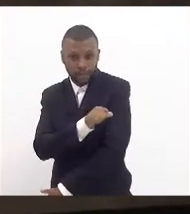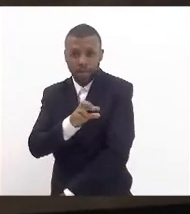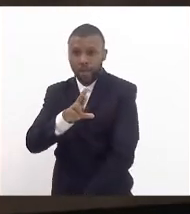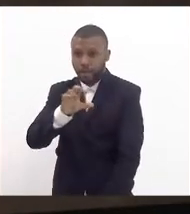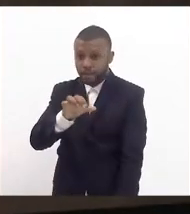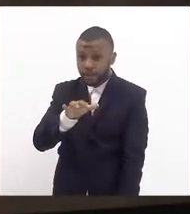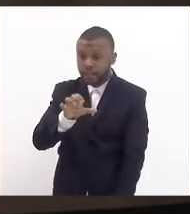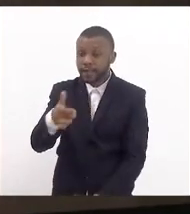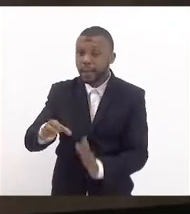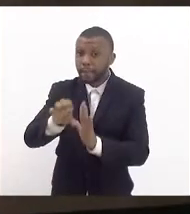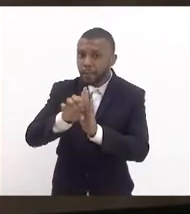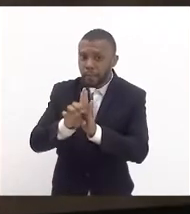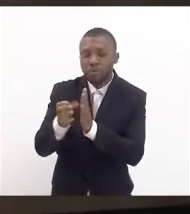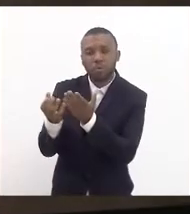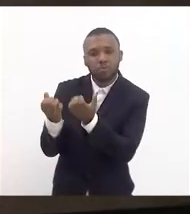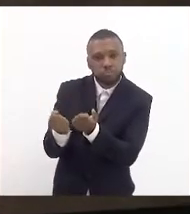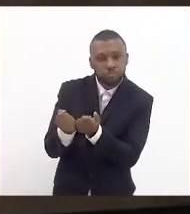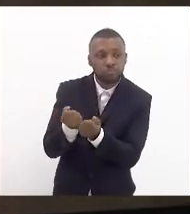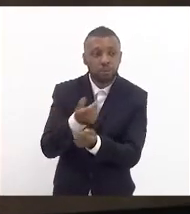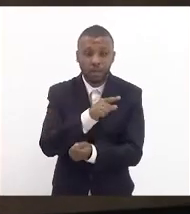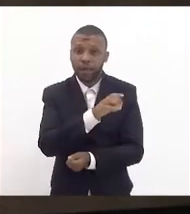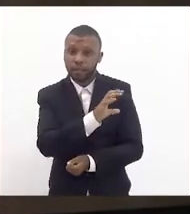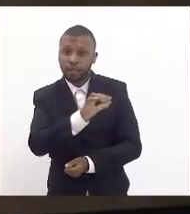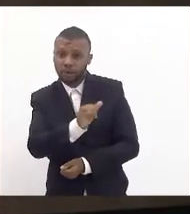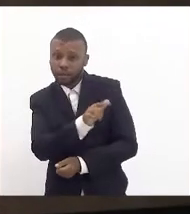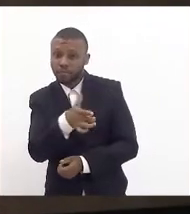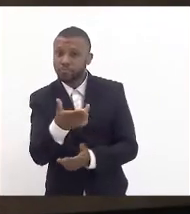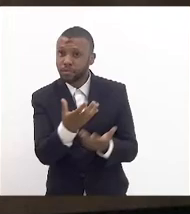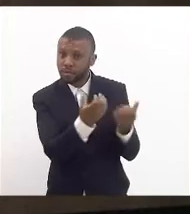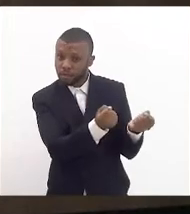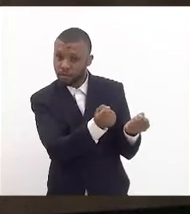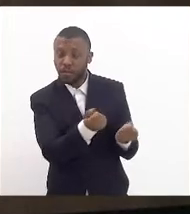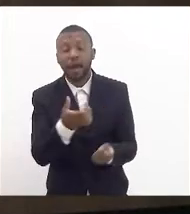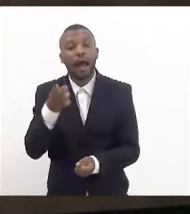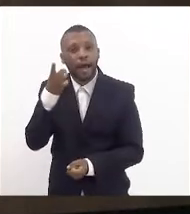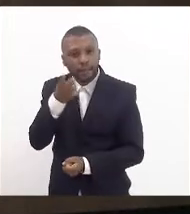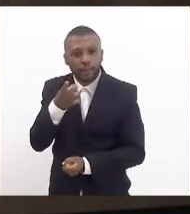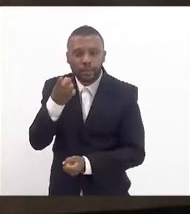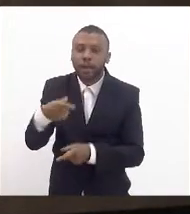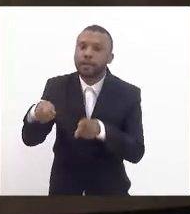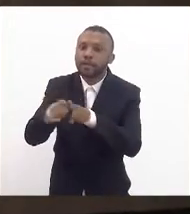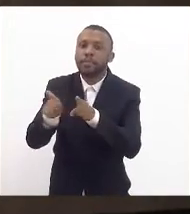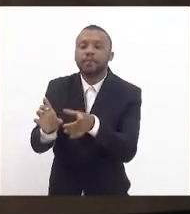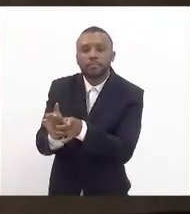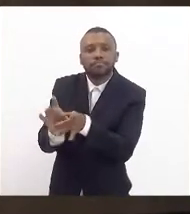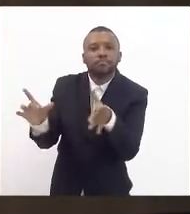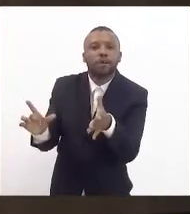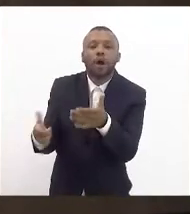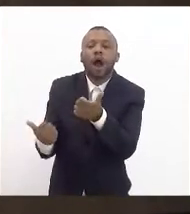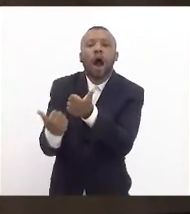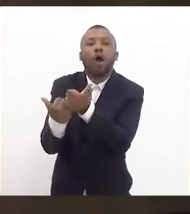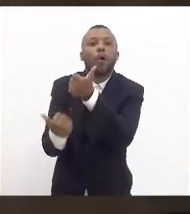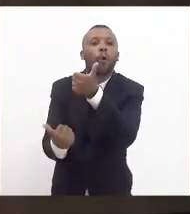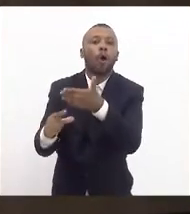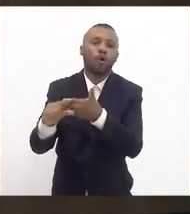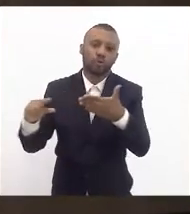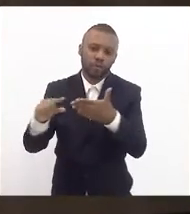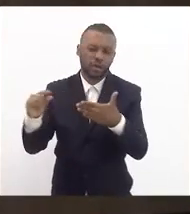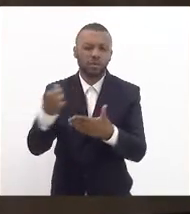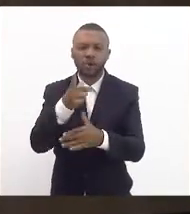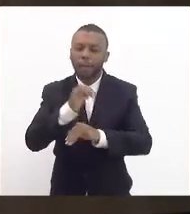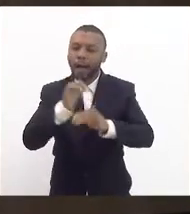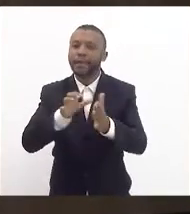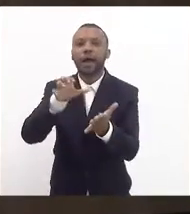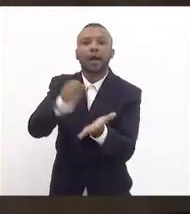minhas emendas foram aceitas pela CCJ e a deputada já me concedeu a coautoria. É só deixar gravado aqui nos anais e fazer